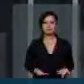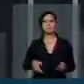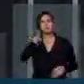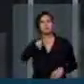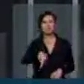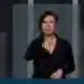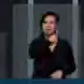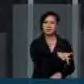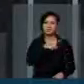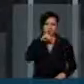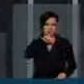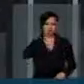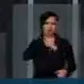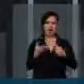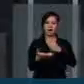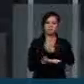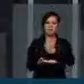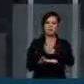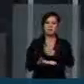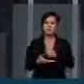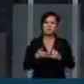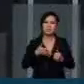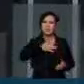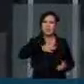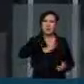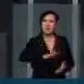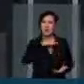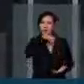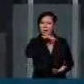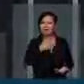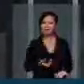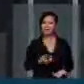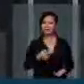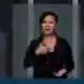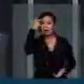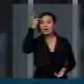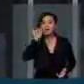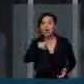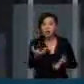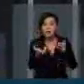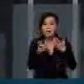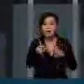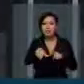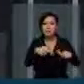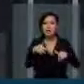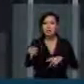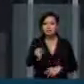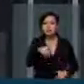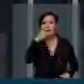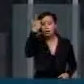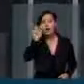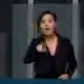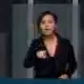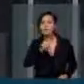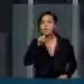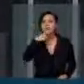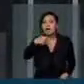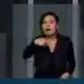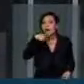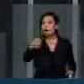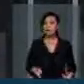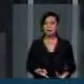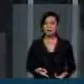básico aviltante. Ninguém quer mais se vocacionar para o magistério, uma das profissões mais nobres do Brasil e